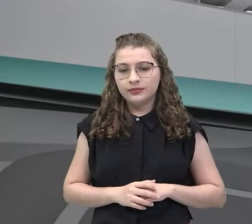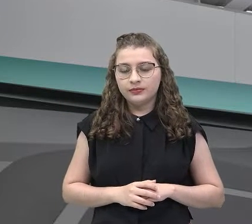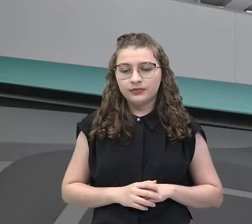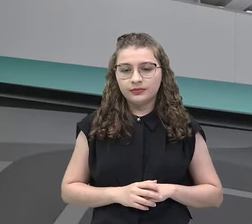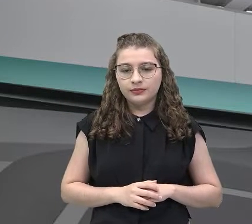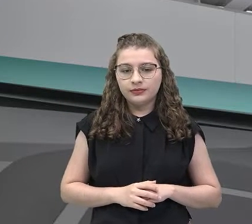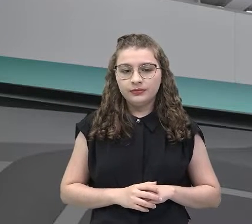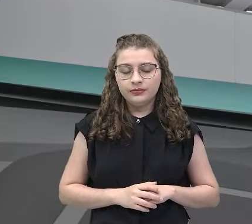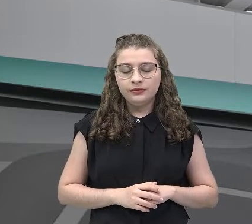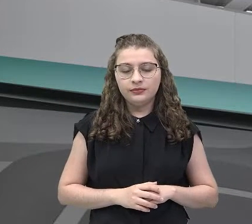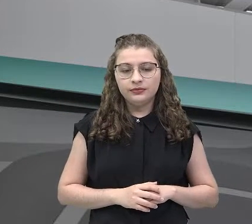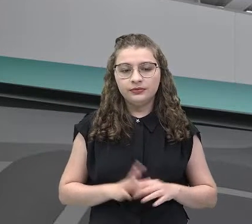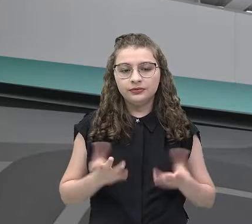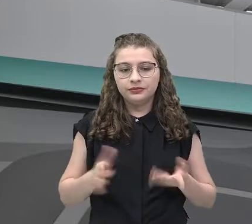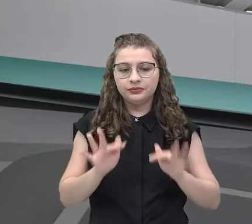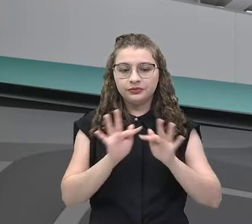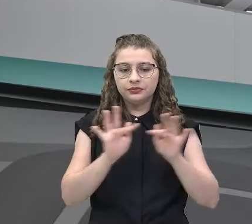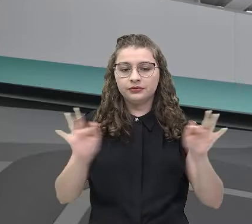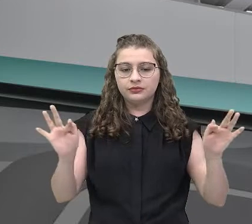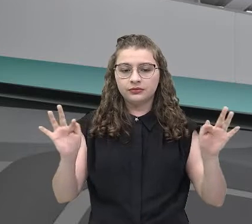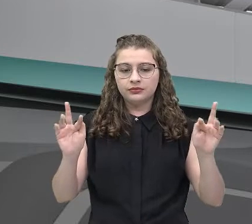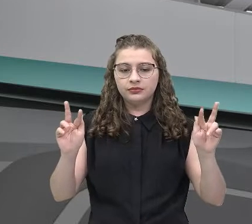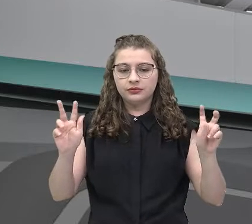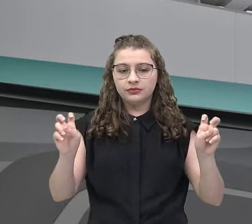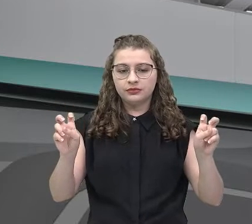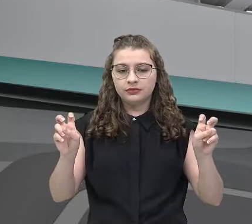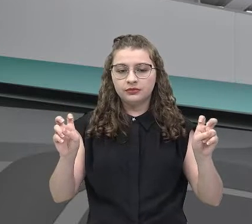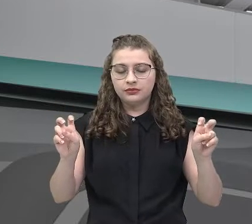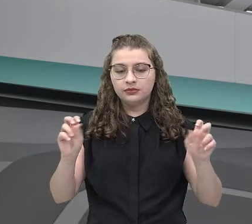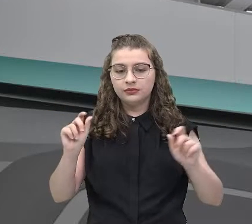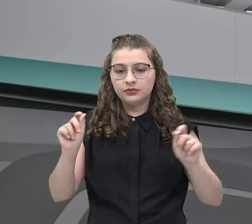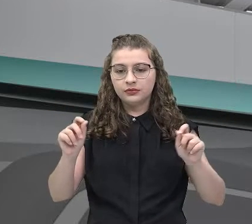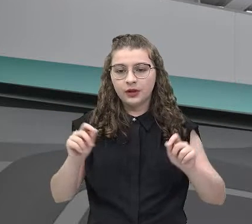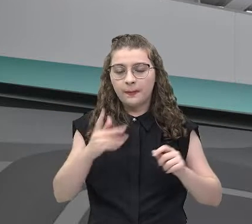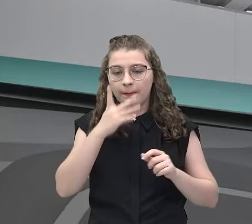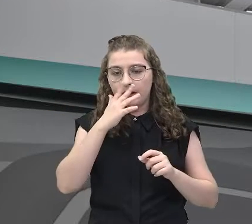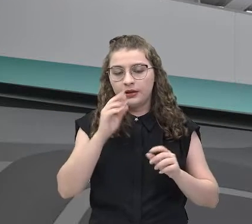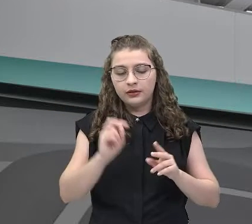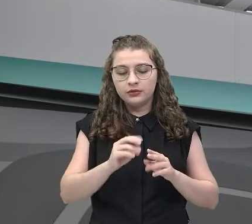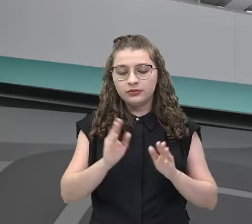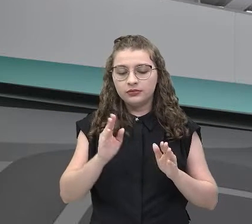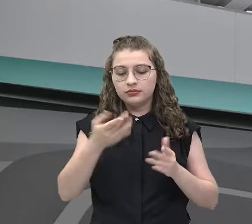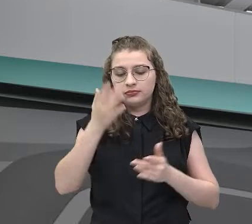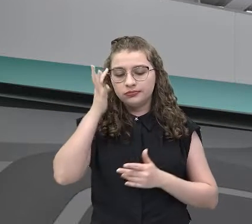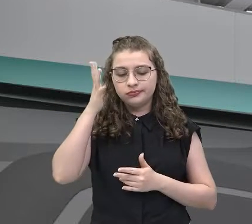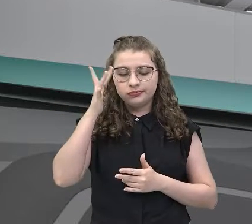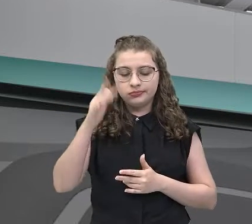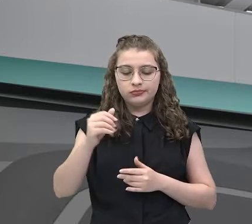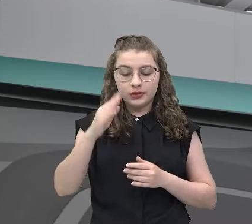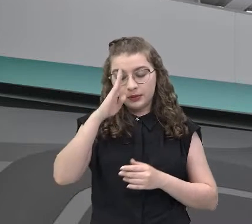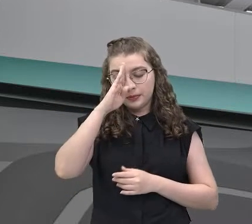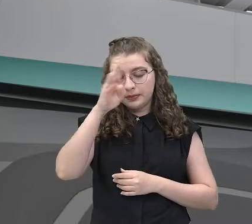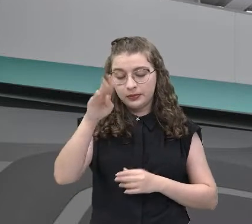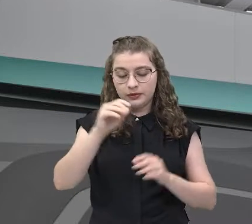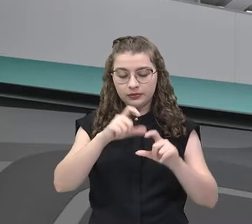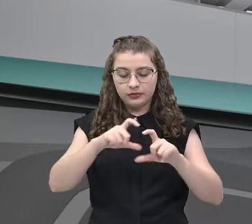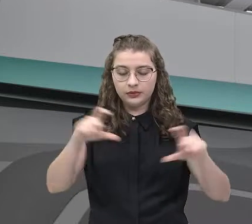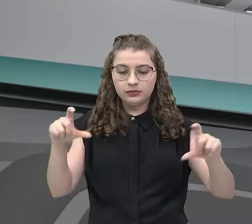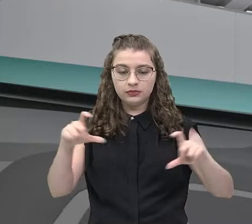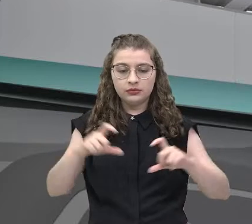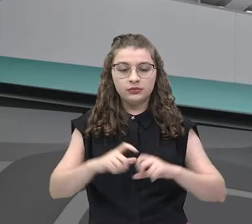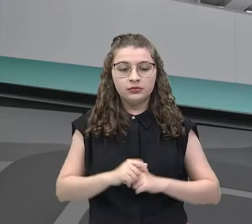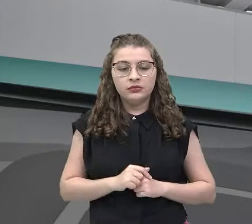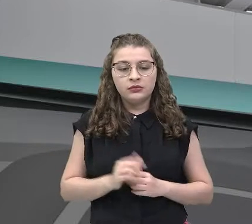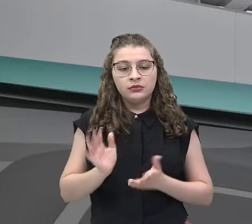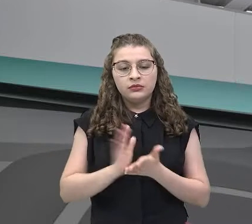específico. Então, o tópico frasal é como se fosse uma ideia central do parágrafo. Em geral, os